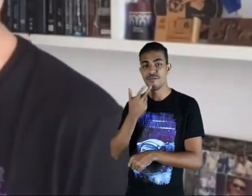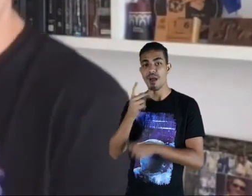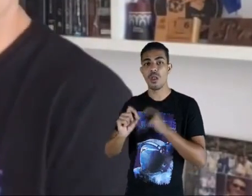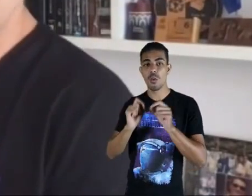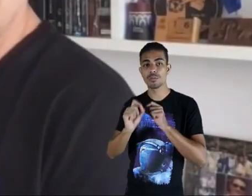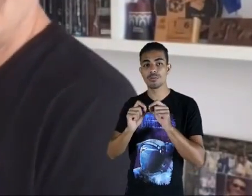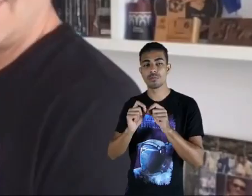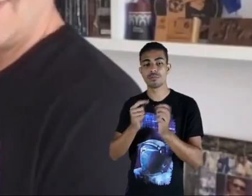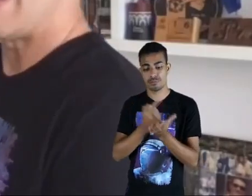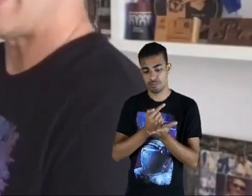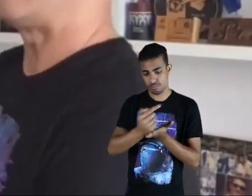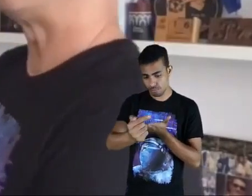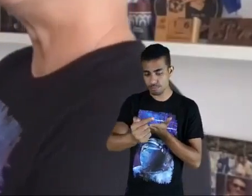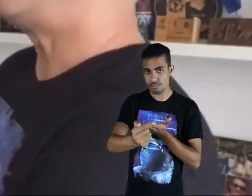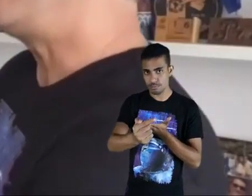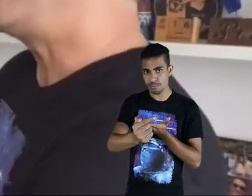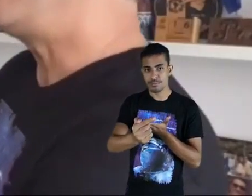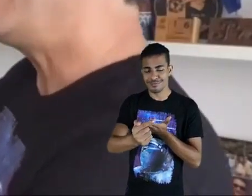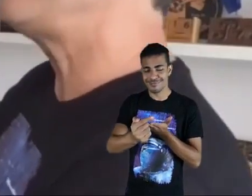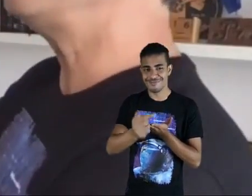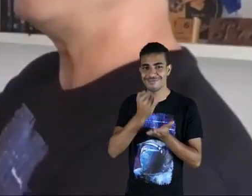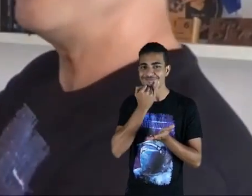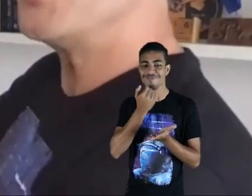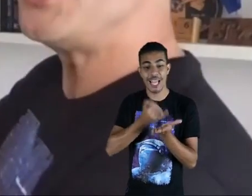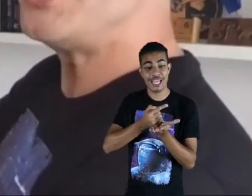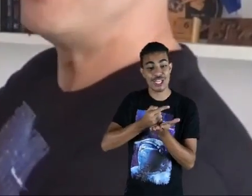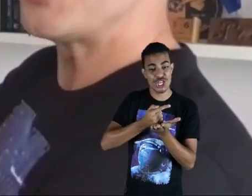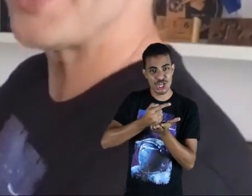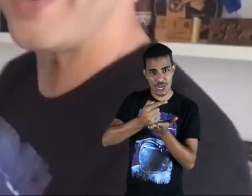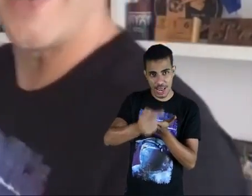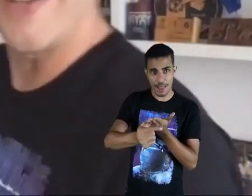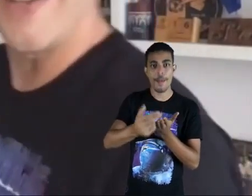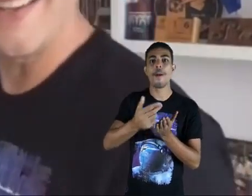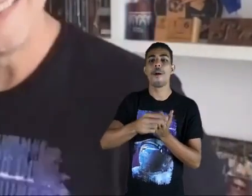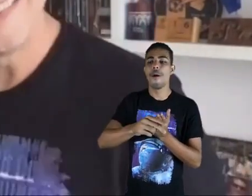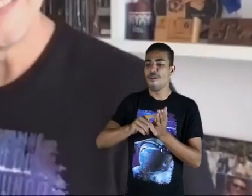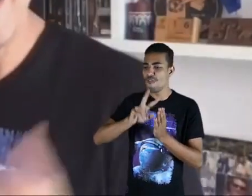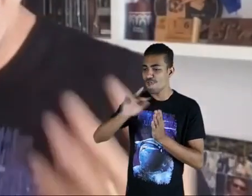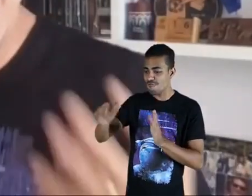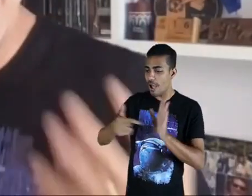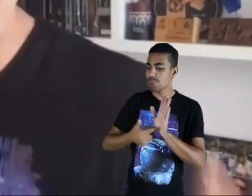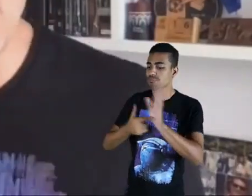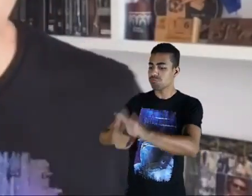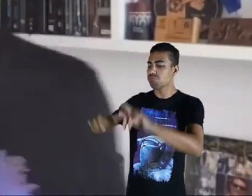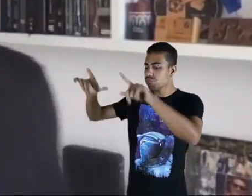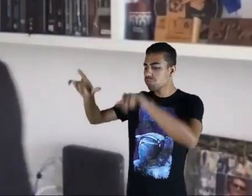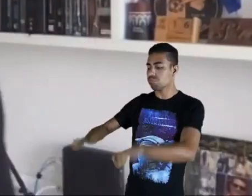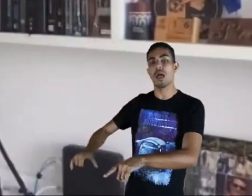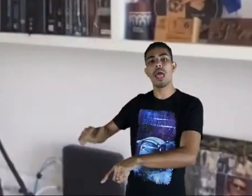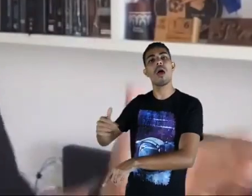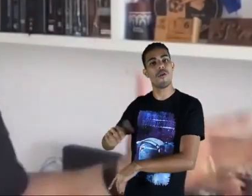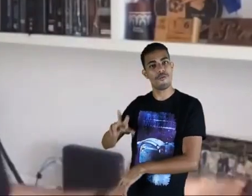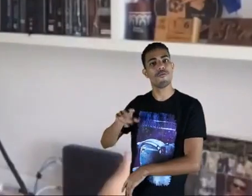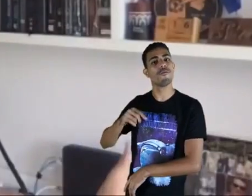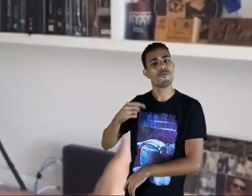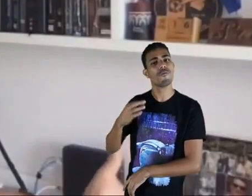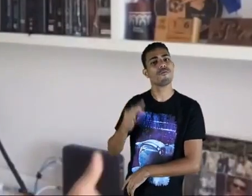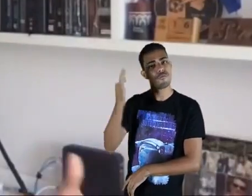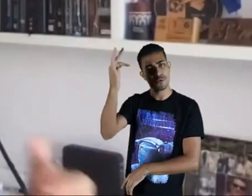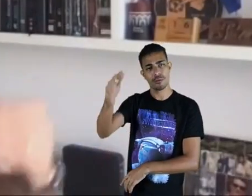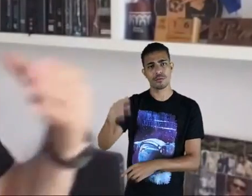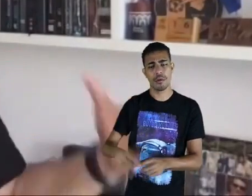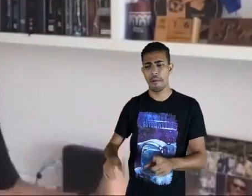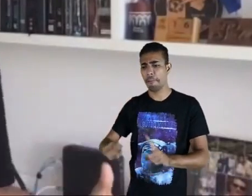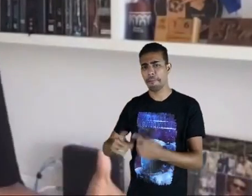chamou para ir aonde? A terra que eu te mostrarei. A terra que eu te mostrarei não tinha